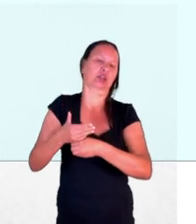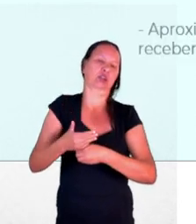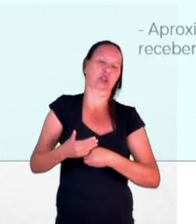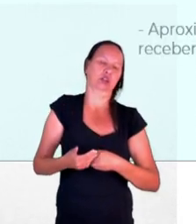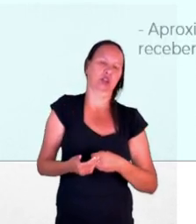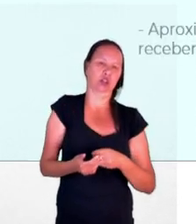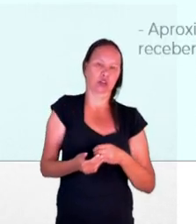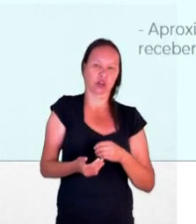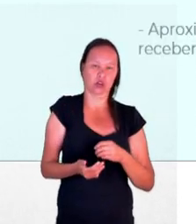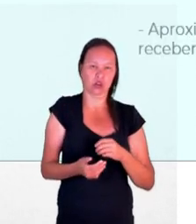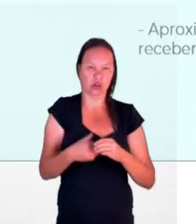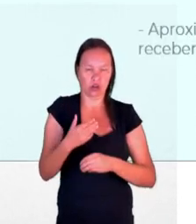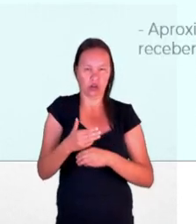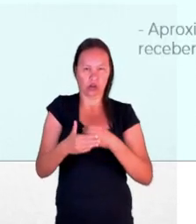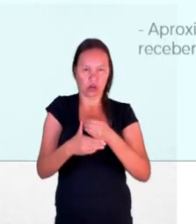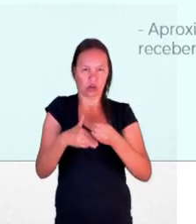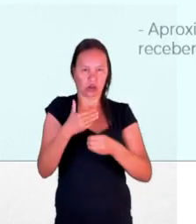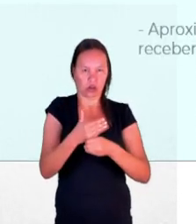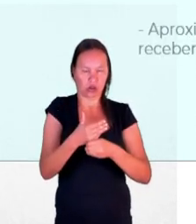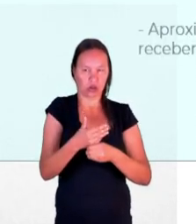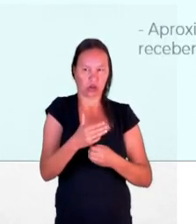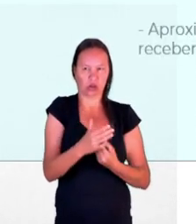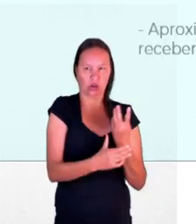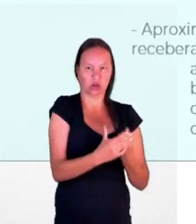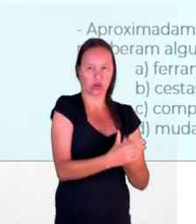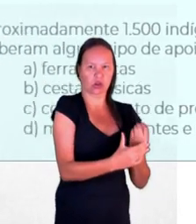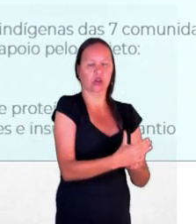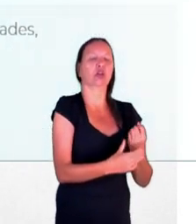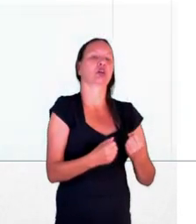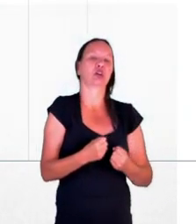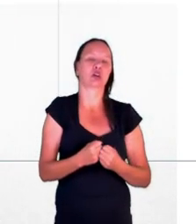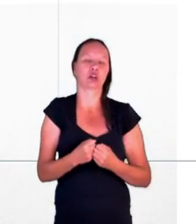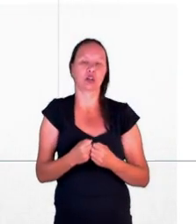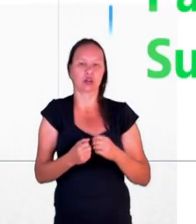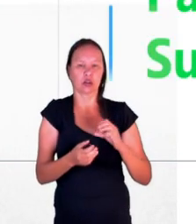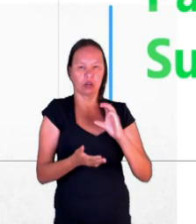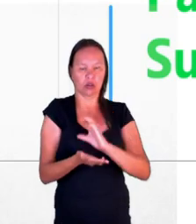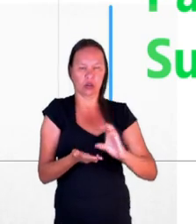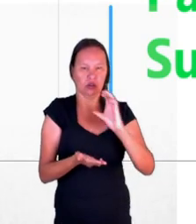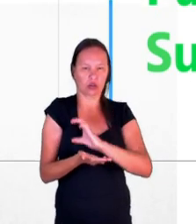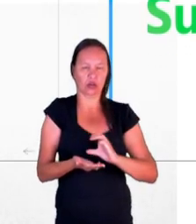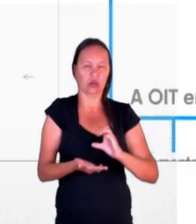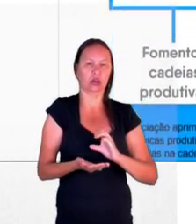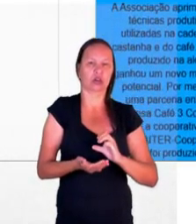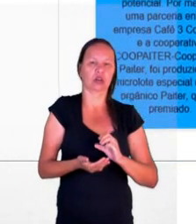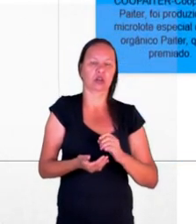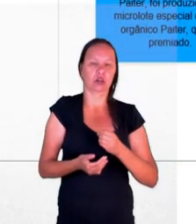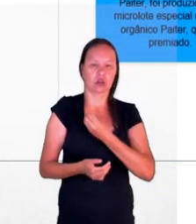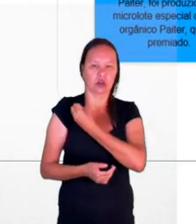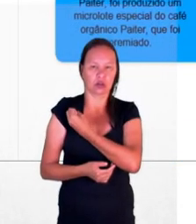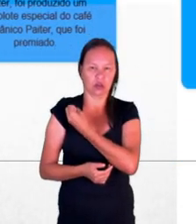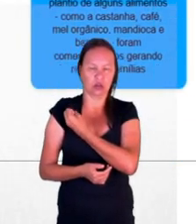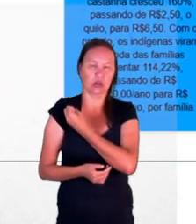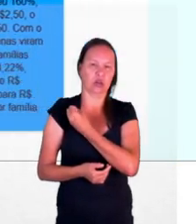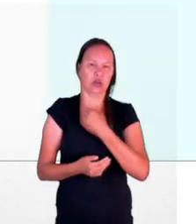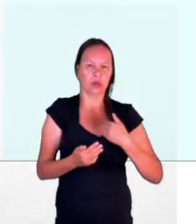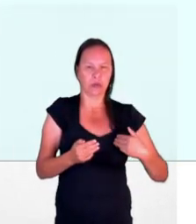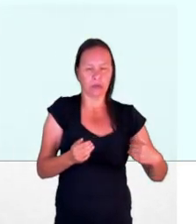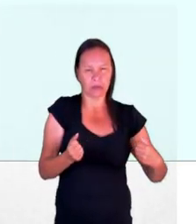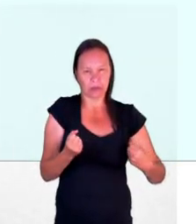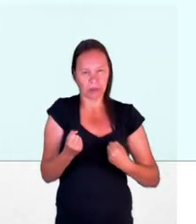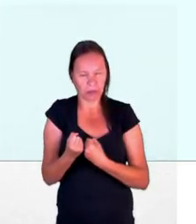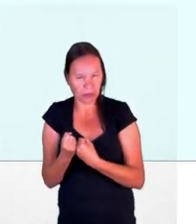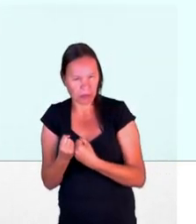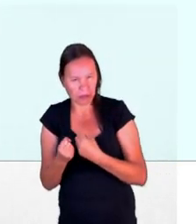projeto seja desenvolvido como ele é desenvolvido nacionalmente nós nem temos os números exatos mas assim aproximadamente de